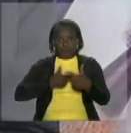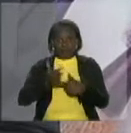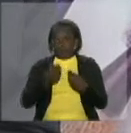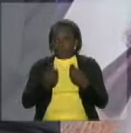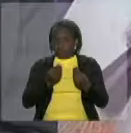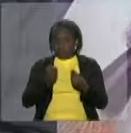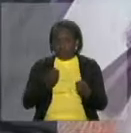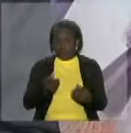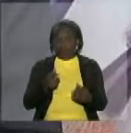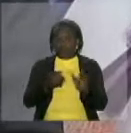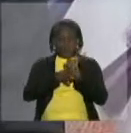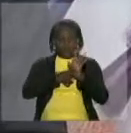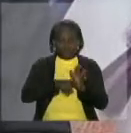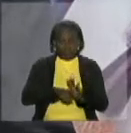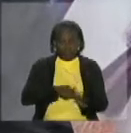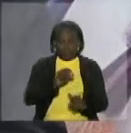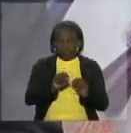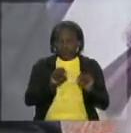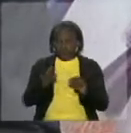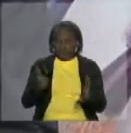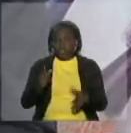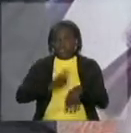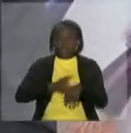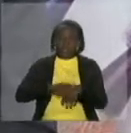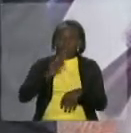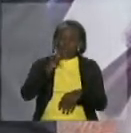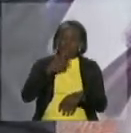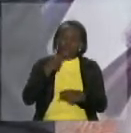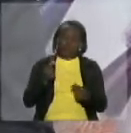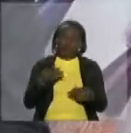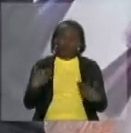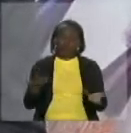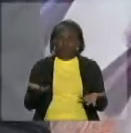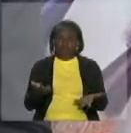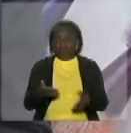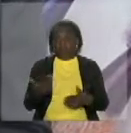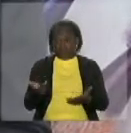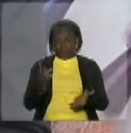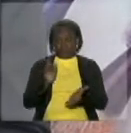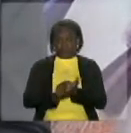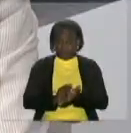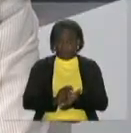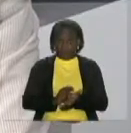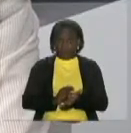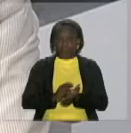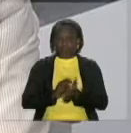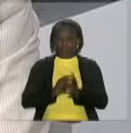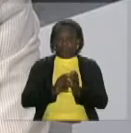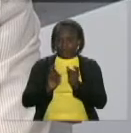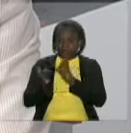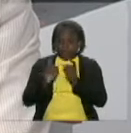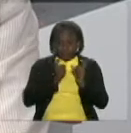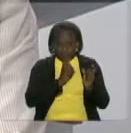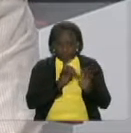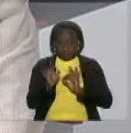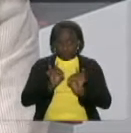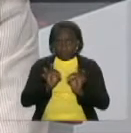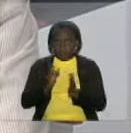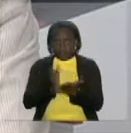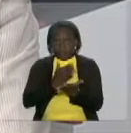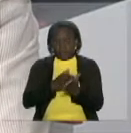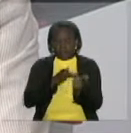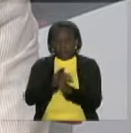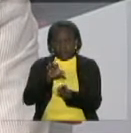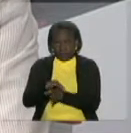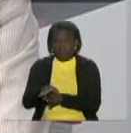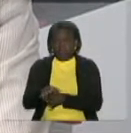esse trabalho? Quais foram as fontes consultadas? Quanto tempo demorou? Na verdade, a articulação para a produção